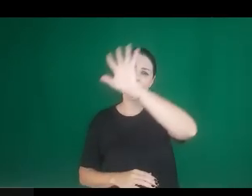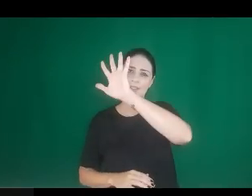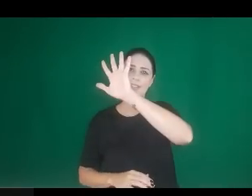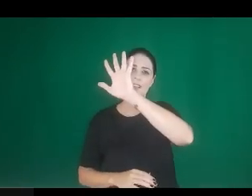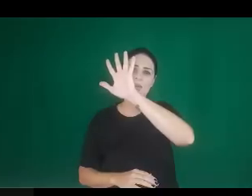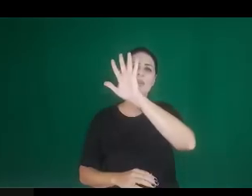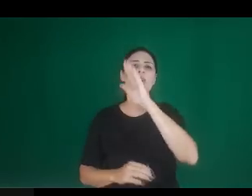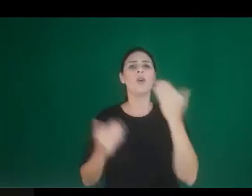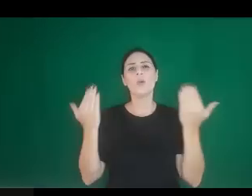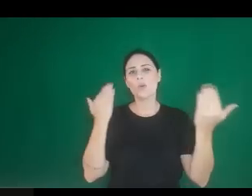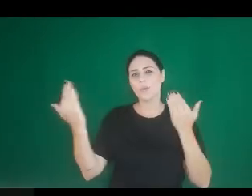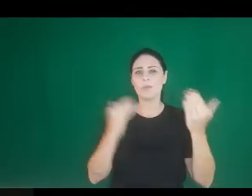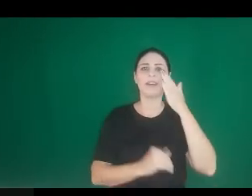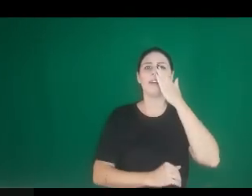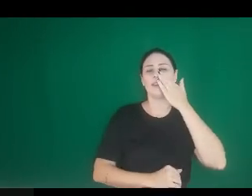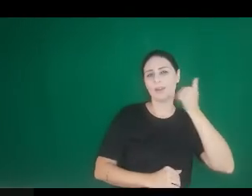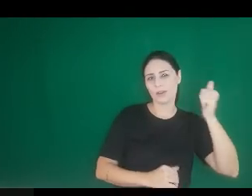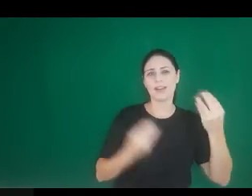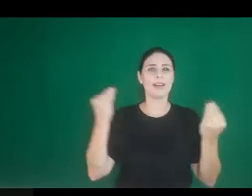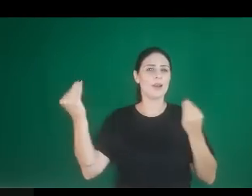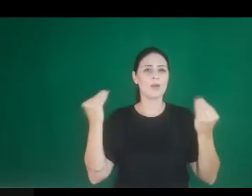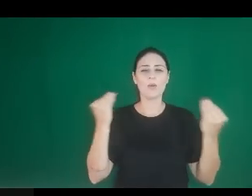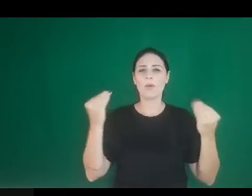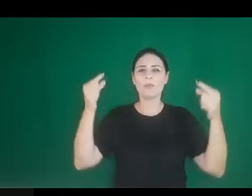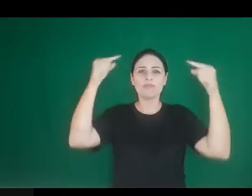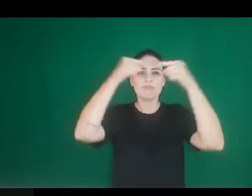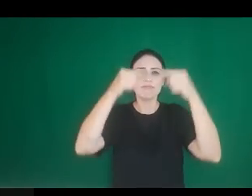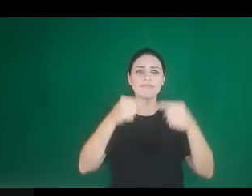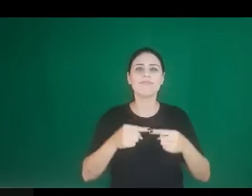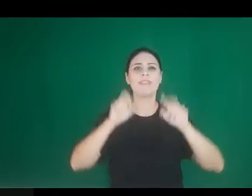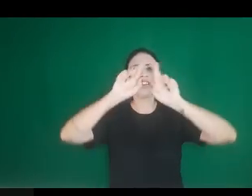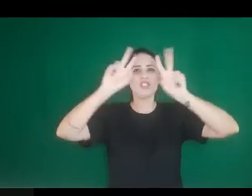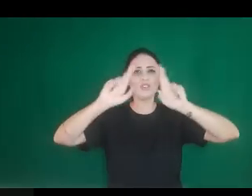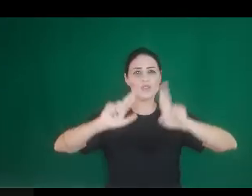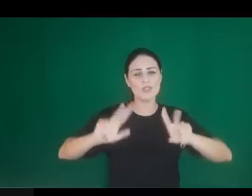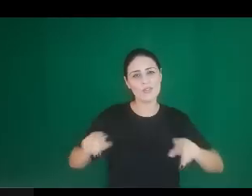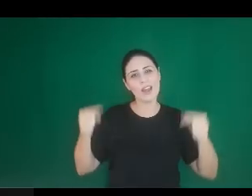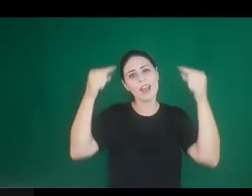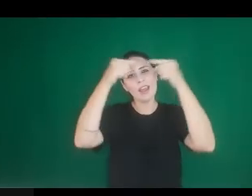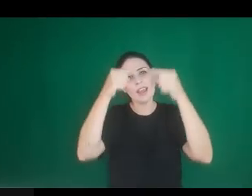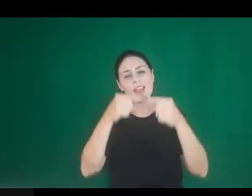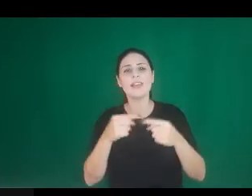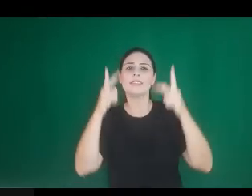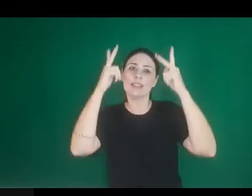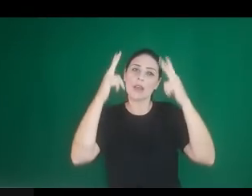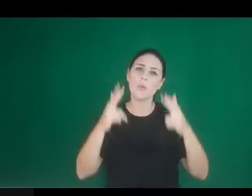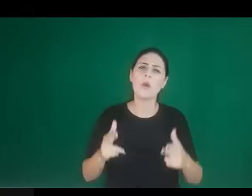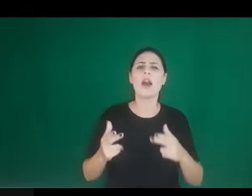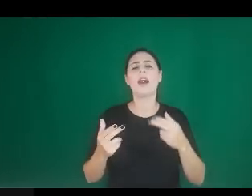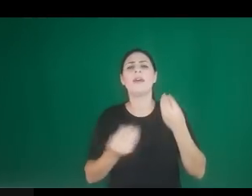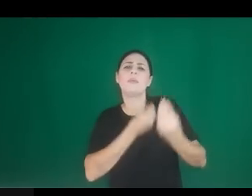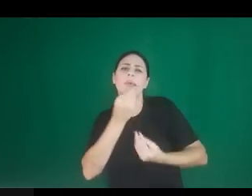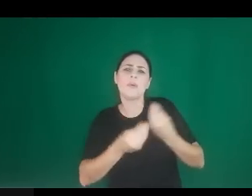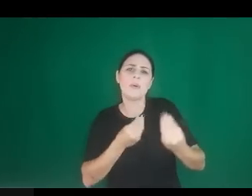nacional e o currículo de Araucária, né, as diferenças e as semelhanças, né,